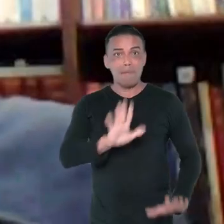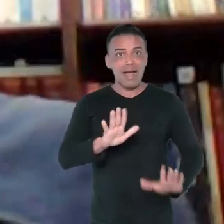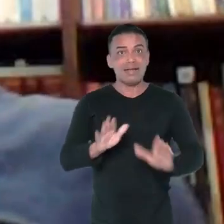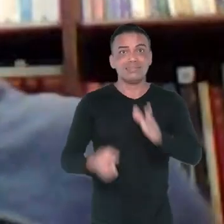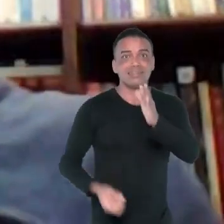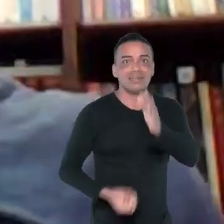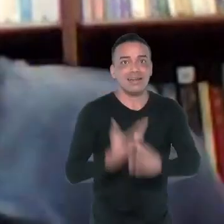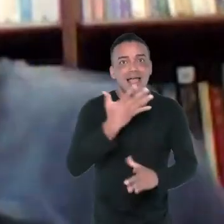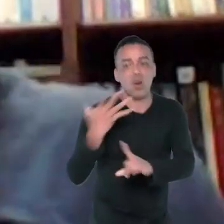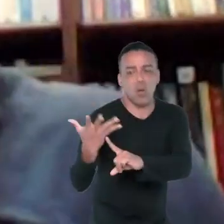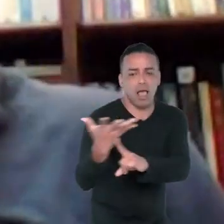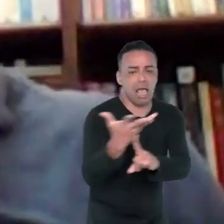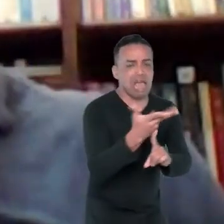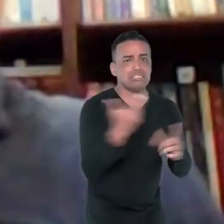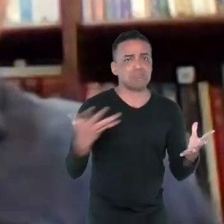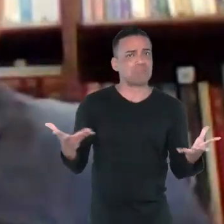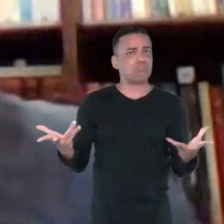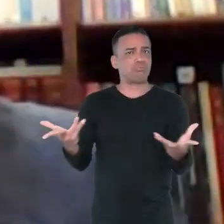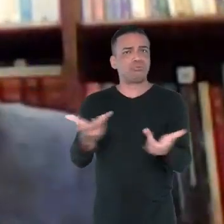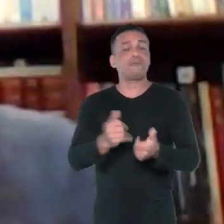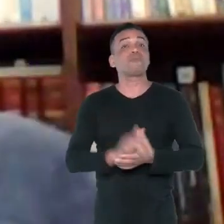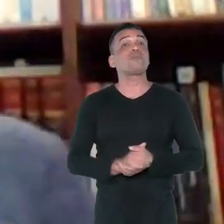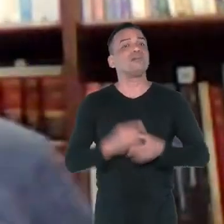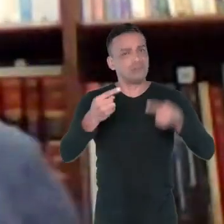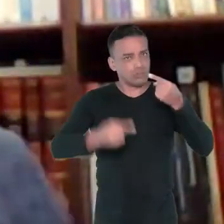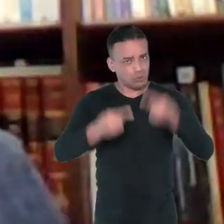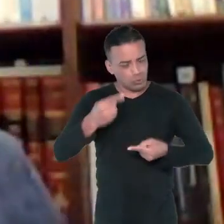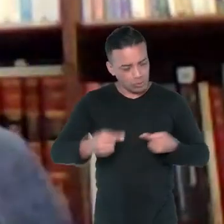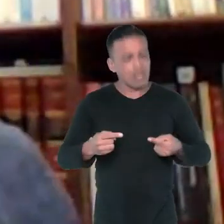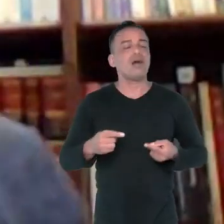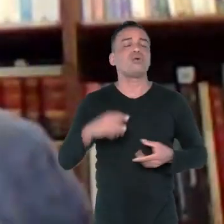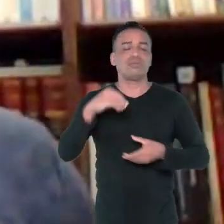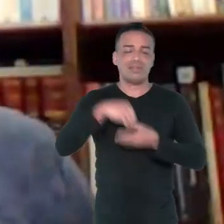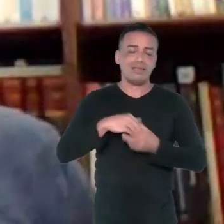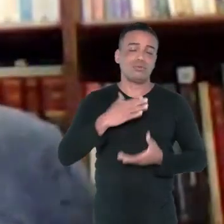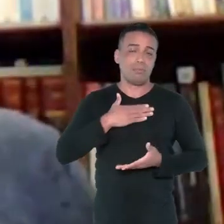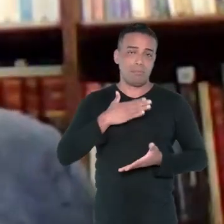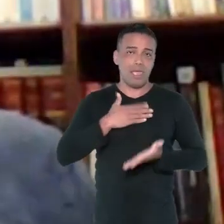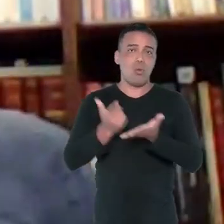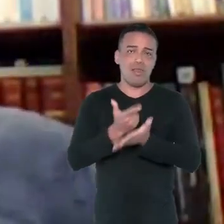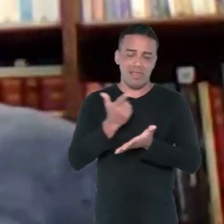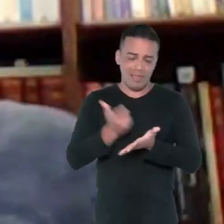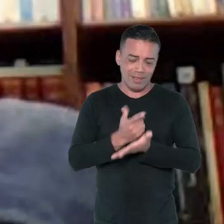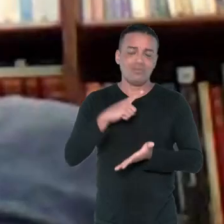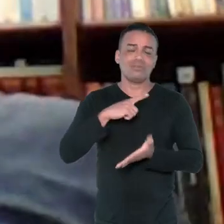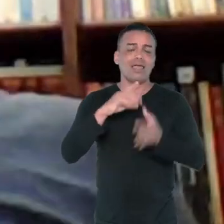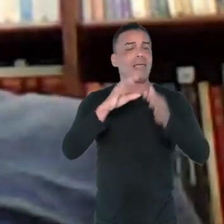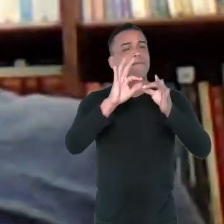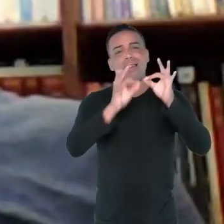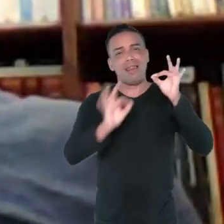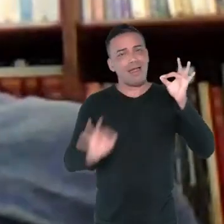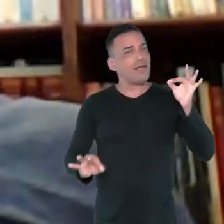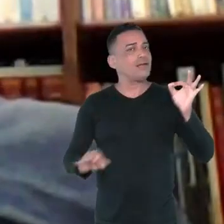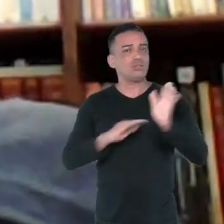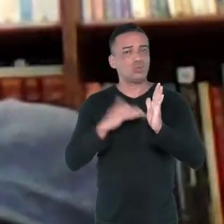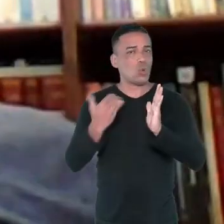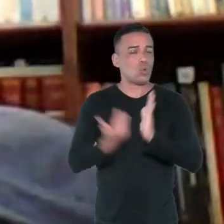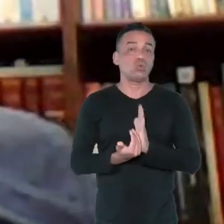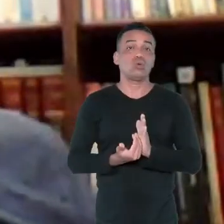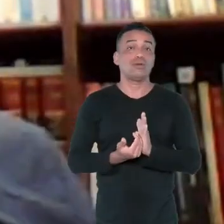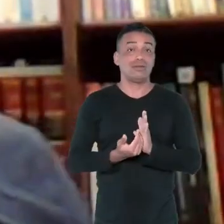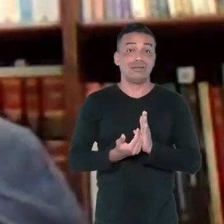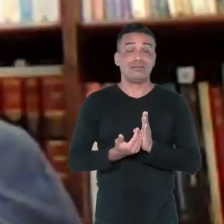arte, né? Então, há essa discussão, sim, no livro todo, ou melhor, em grande parte do livro, dele